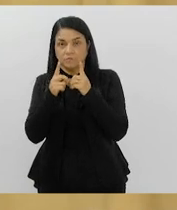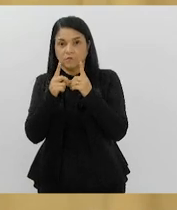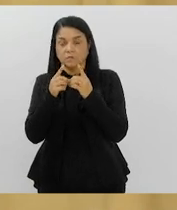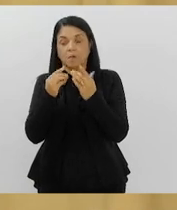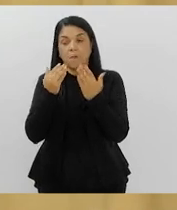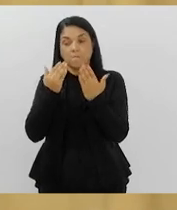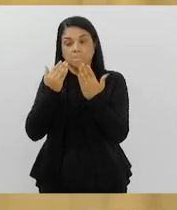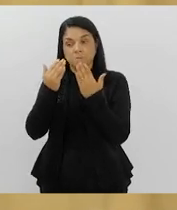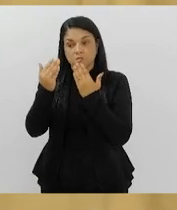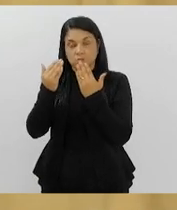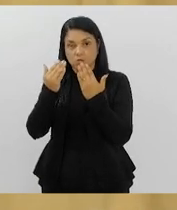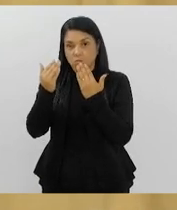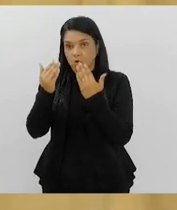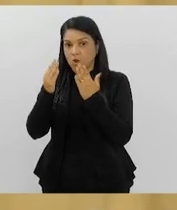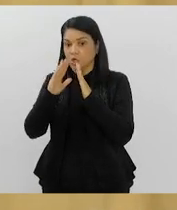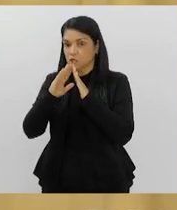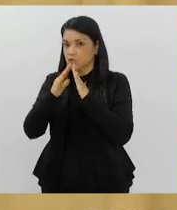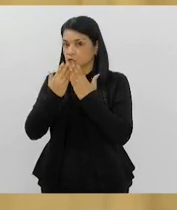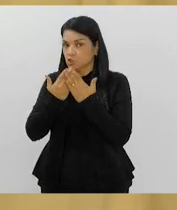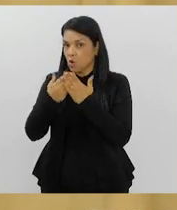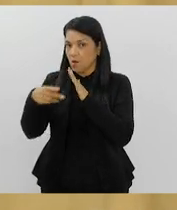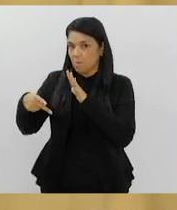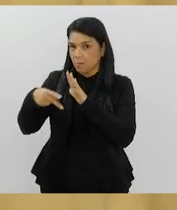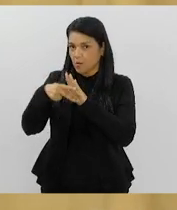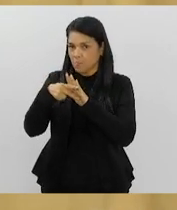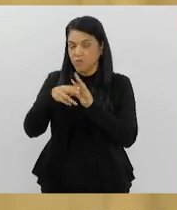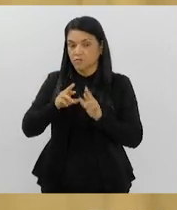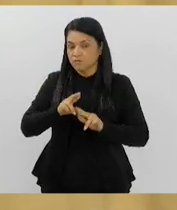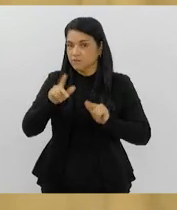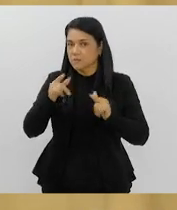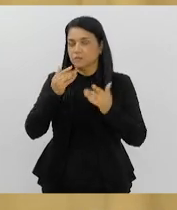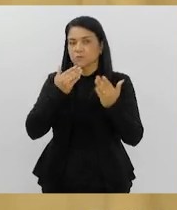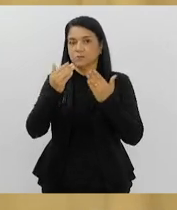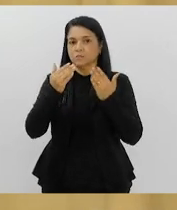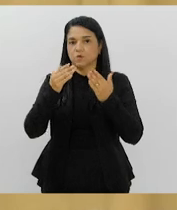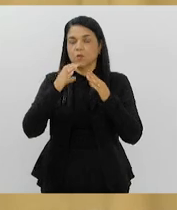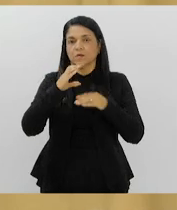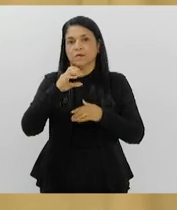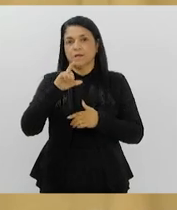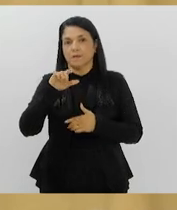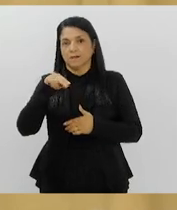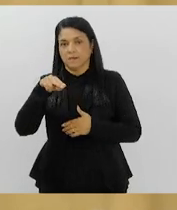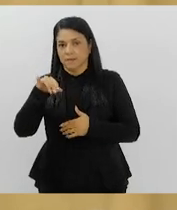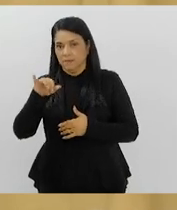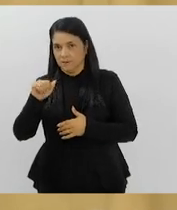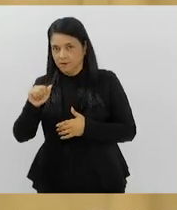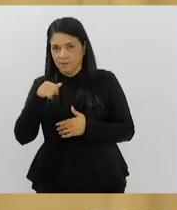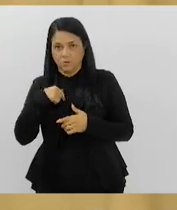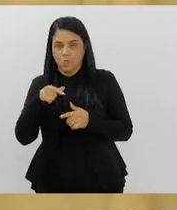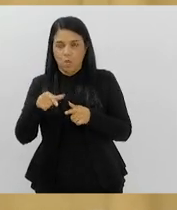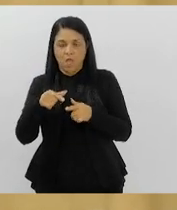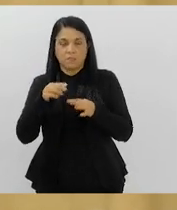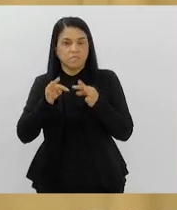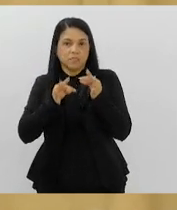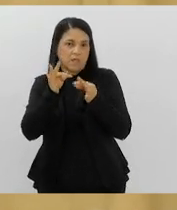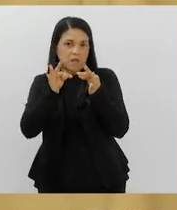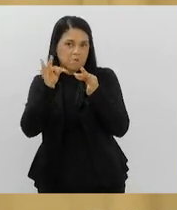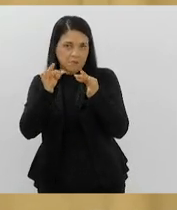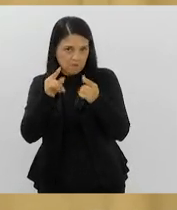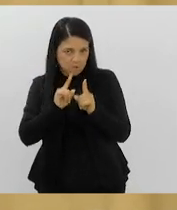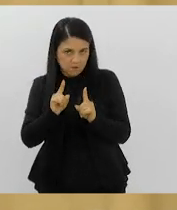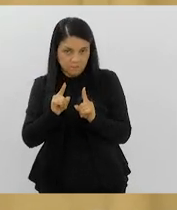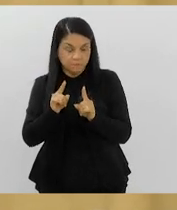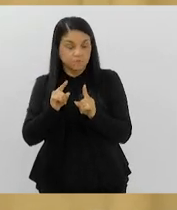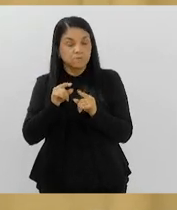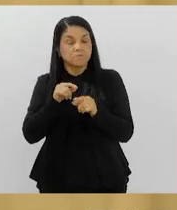escolar, não é uma psicologia clínica, então o papel do psicólogo lá na escola não é para ele fazer um atendimento clínico, mas